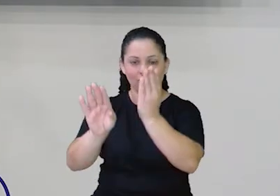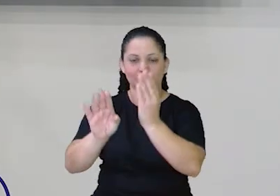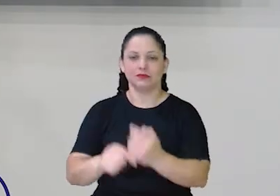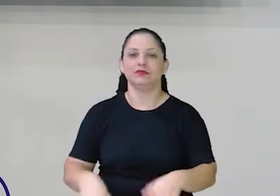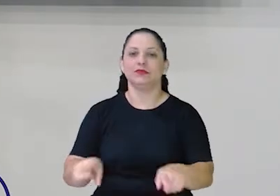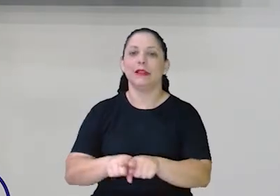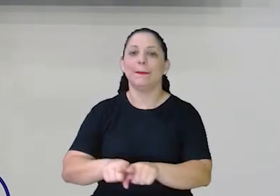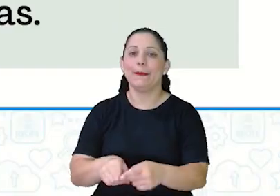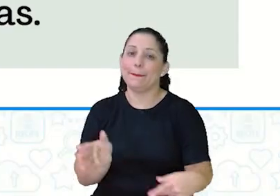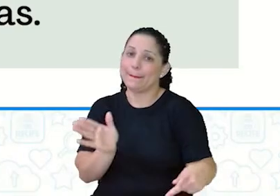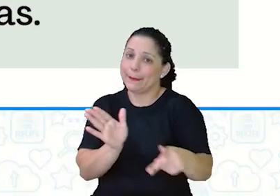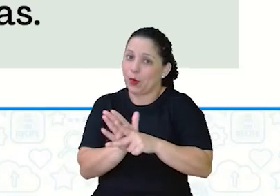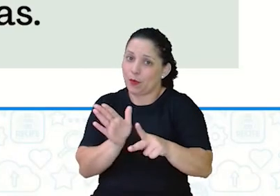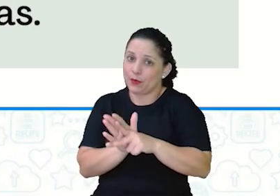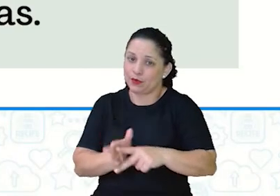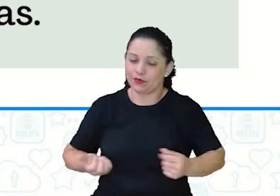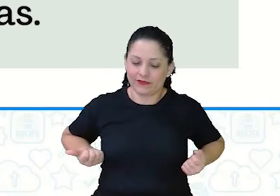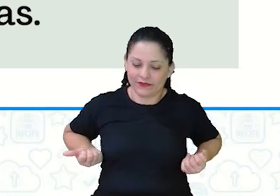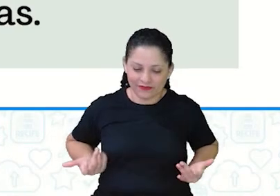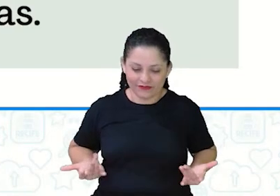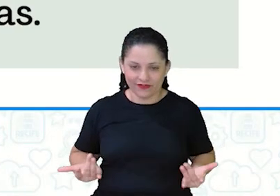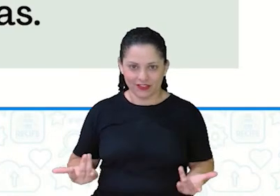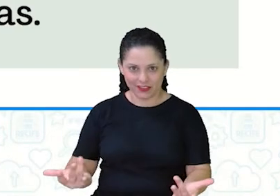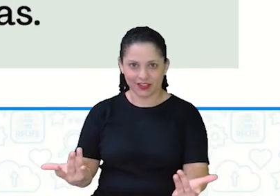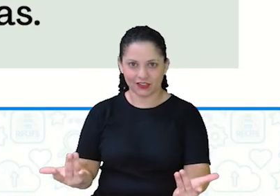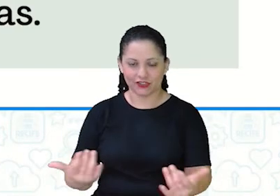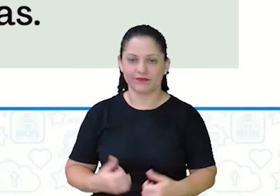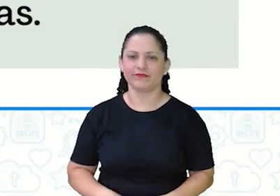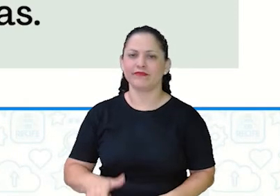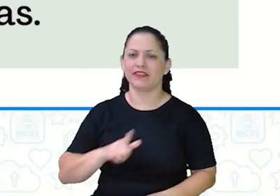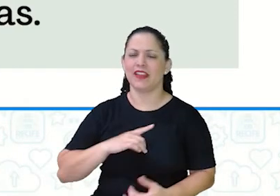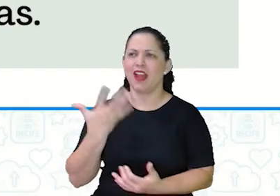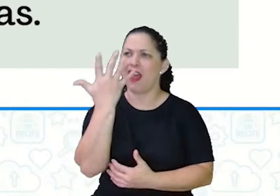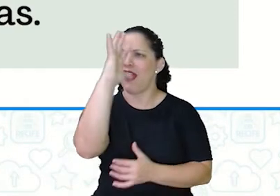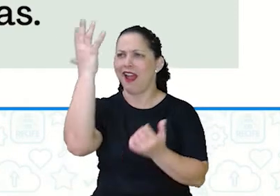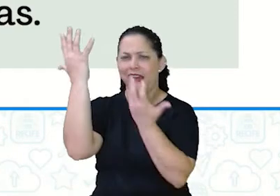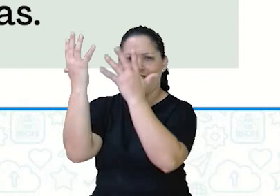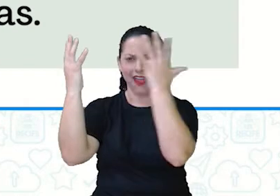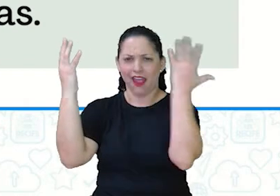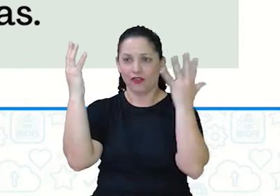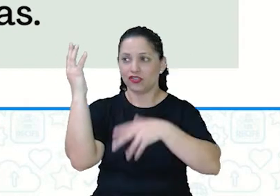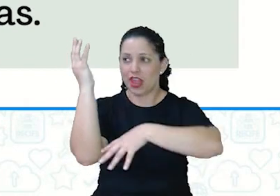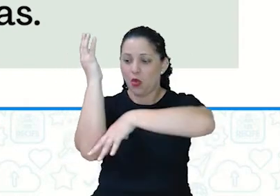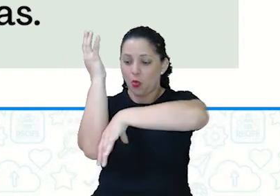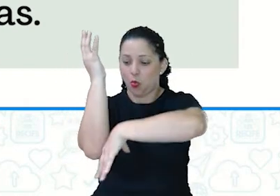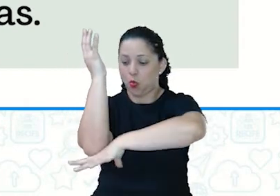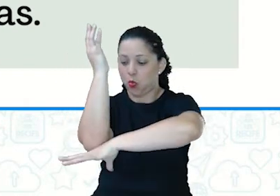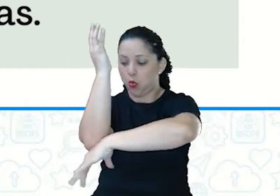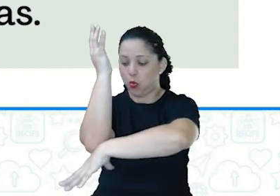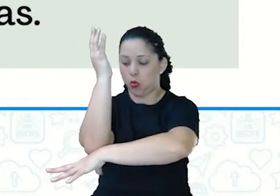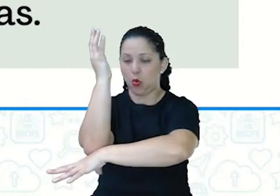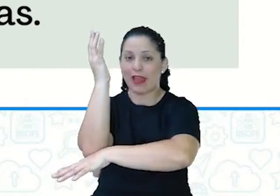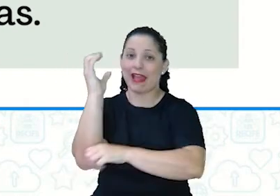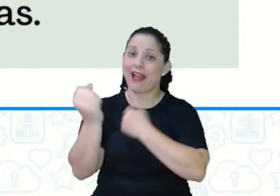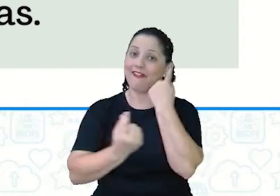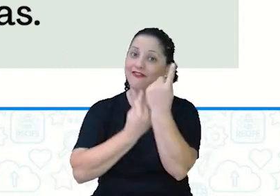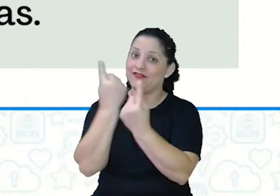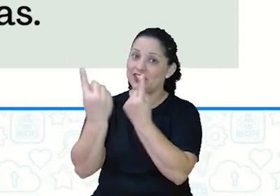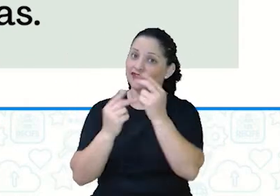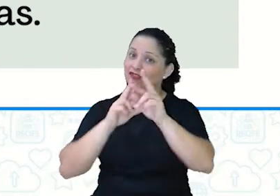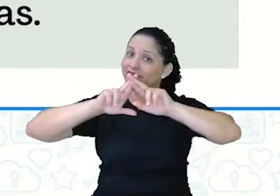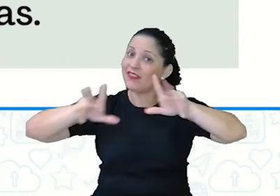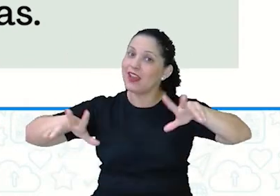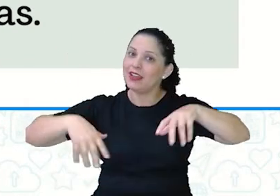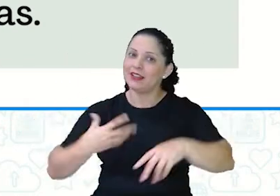vegetais típicas. Por isso que a gente vê assim árvores bem diferentes do mangue, que tem essas raízes para fora da terra, porque essas